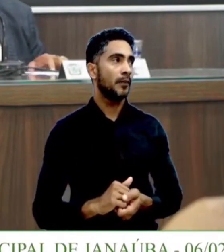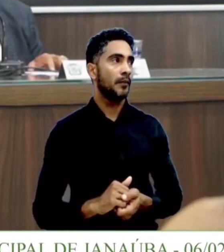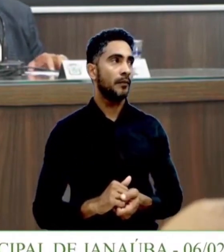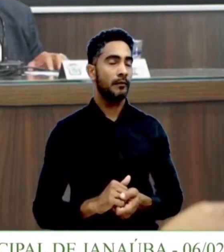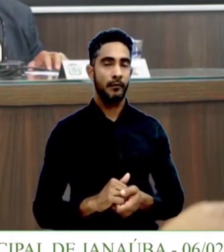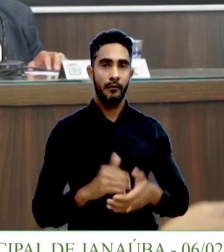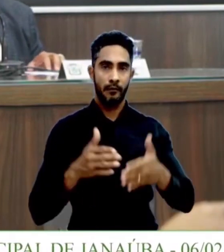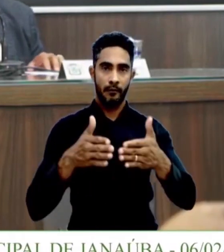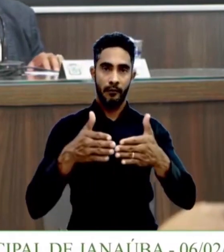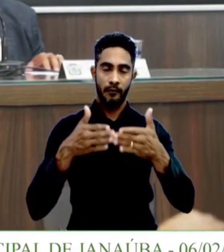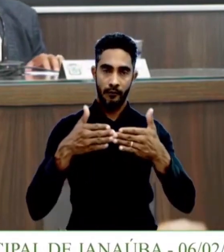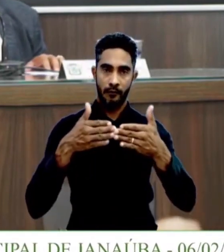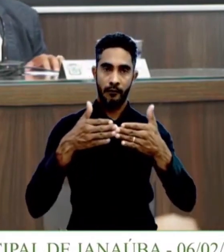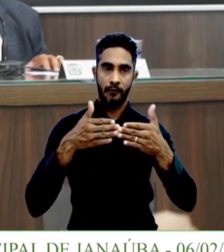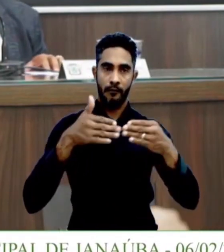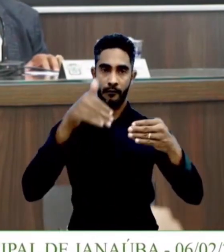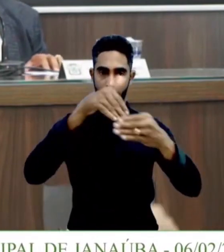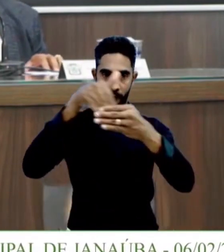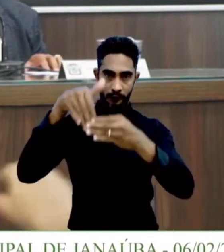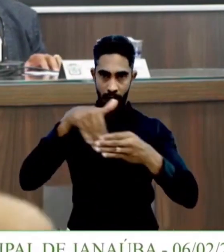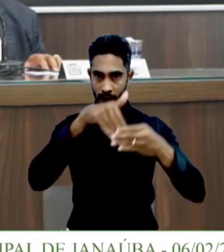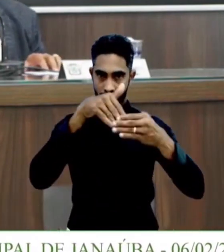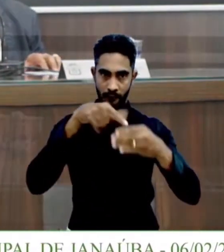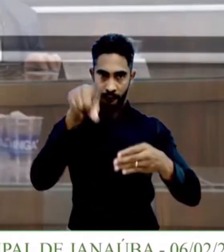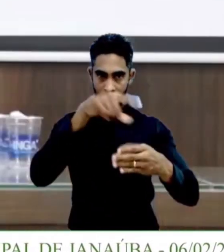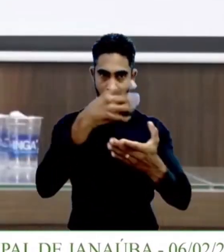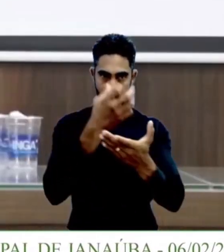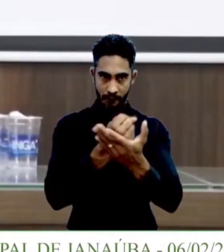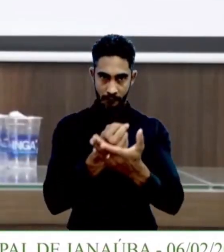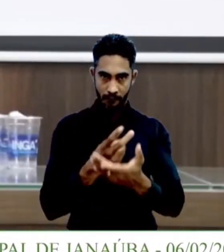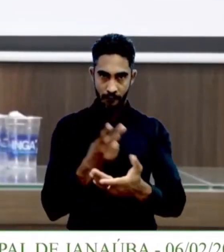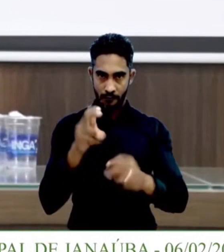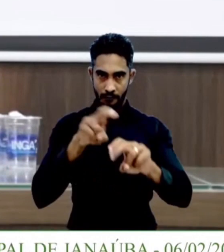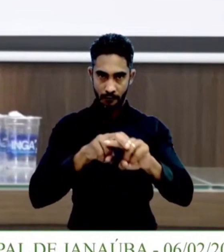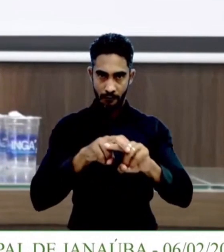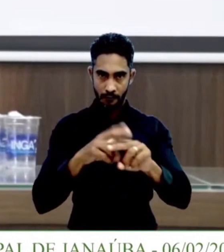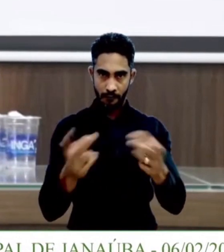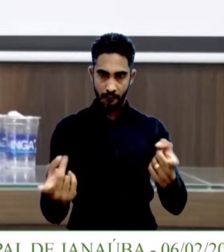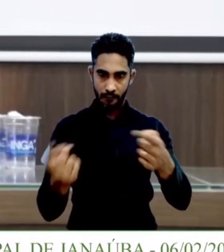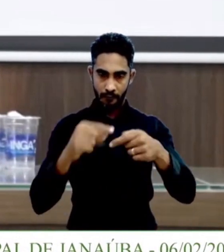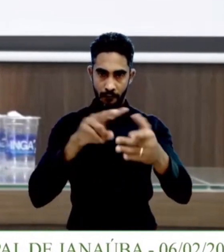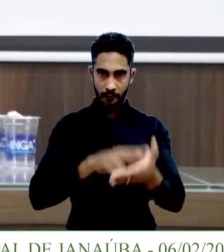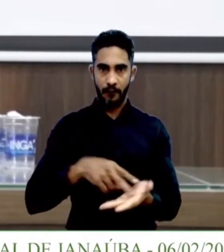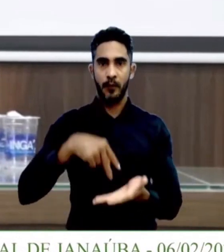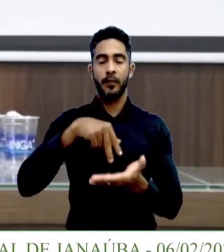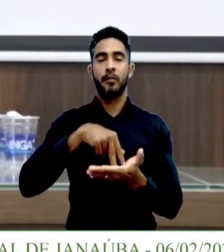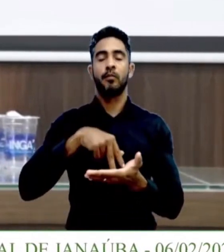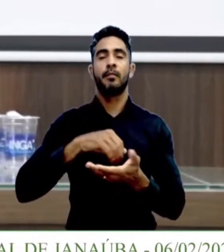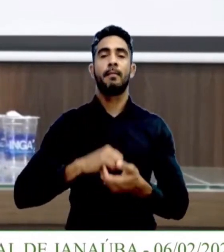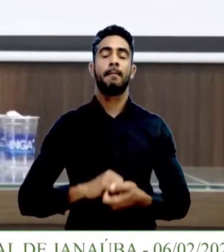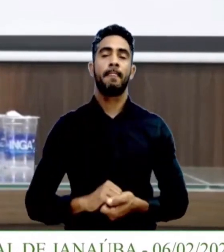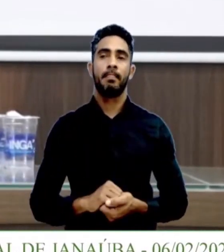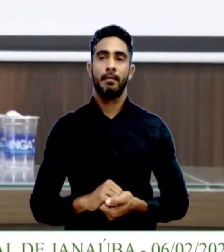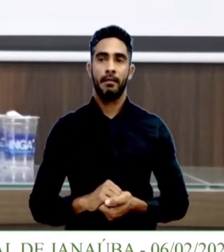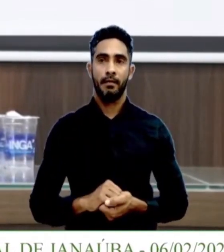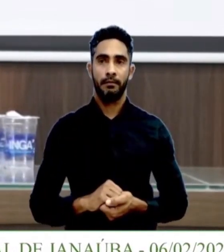Os requerimentos estão em votação. Quem for a favor, permaneça sentado. Quem for contrário, que se